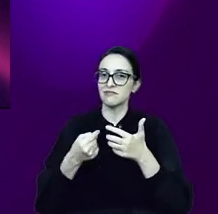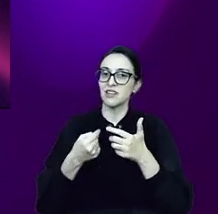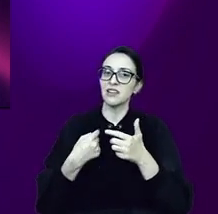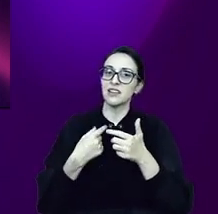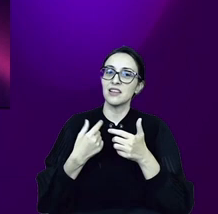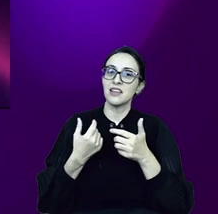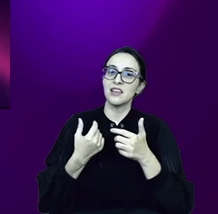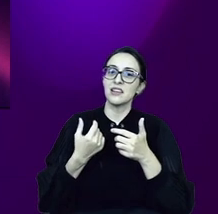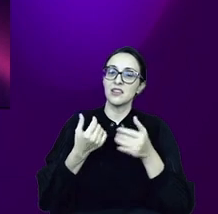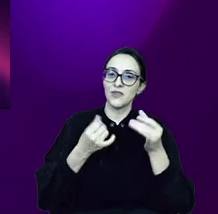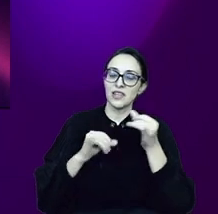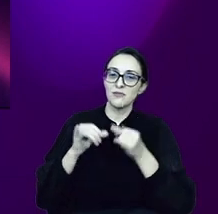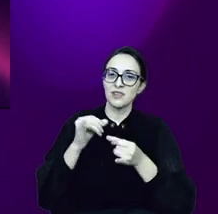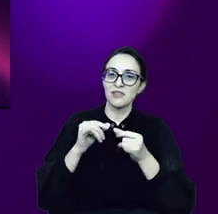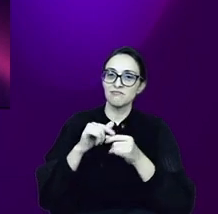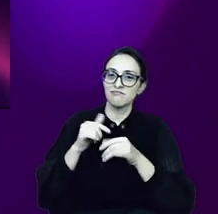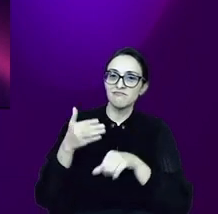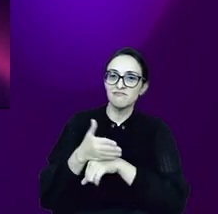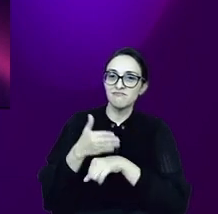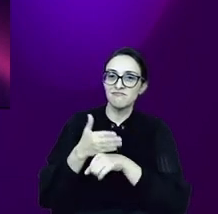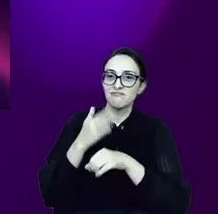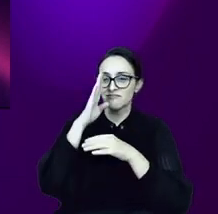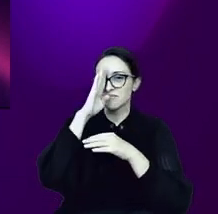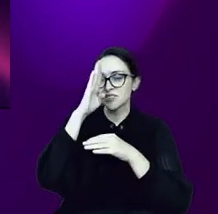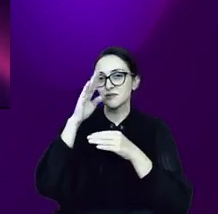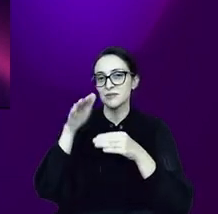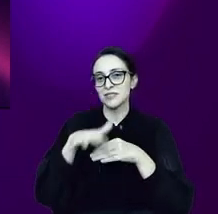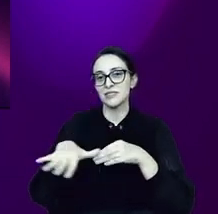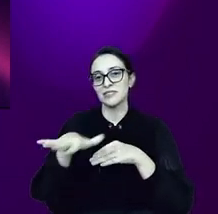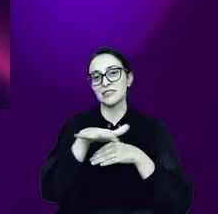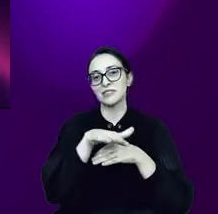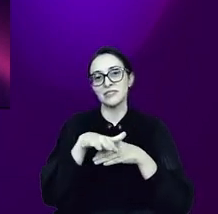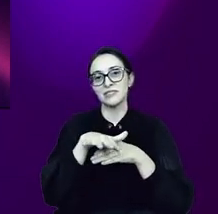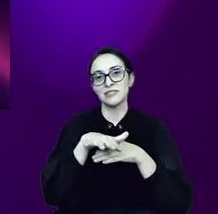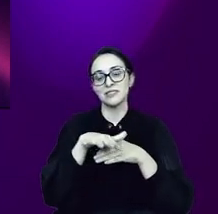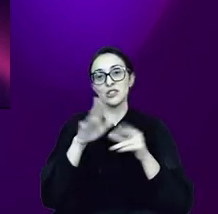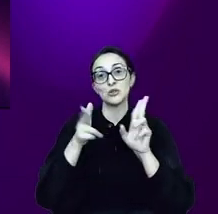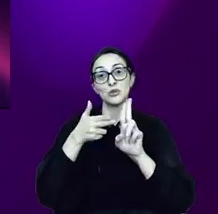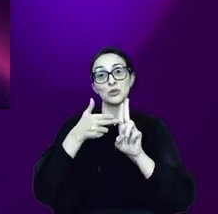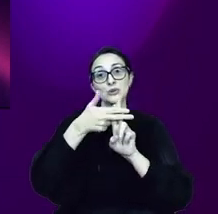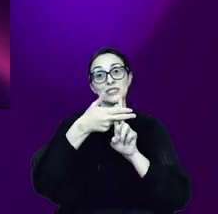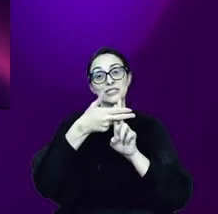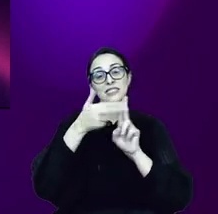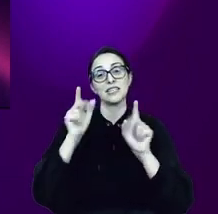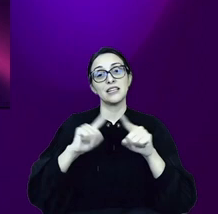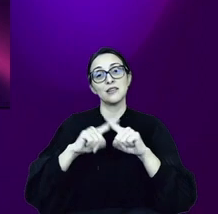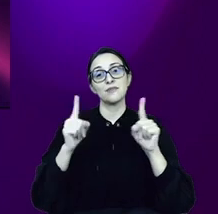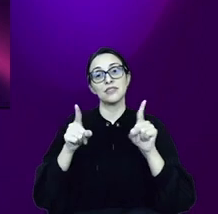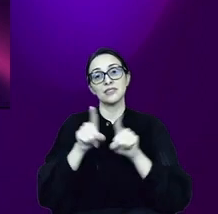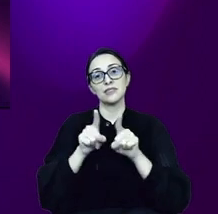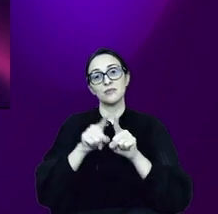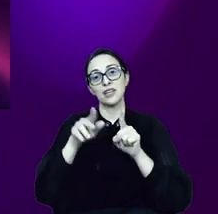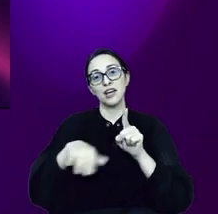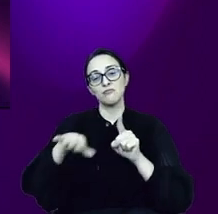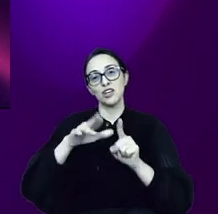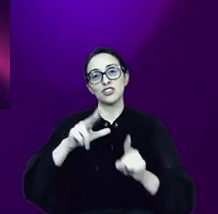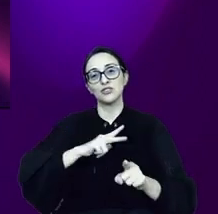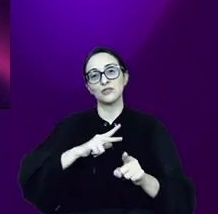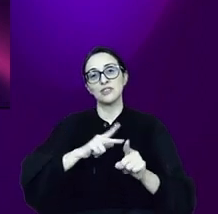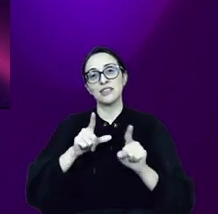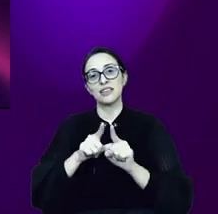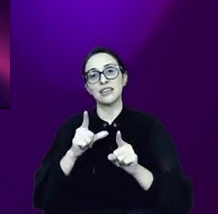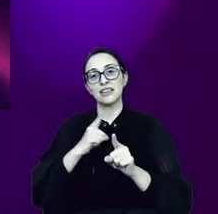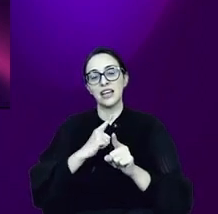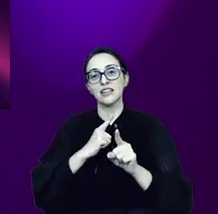imunohistoquímicas, que são mais acessíveis, principalmente em ambiente do SUS, né? Mas até mesmo nos ambientes privados, nós temos também